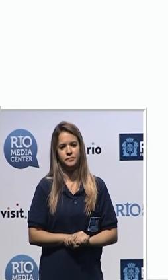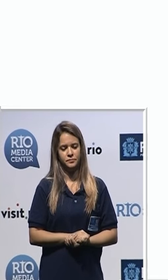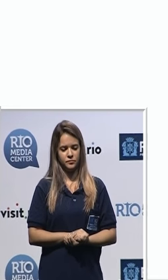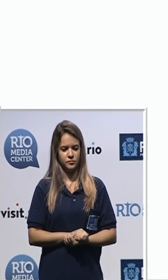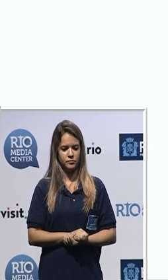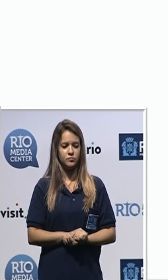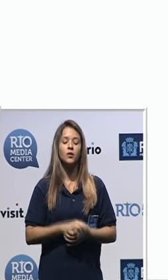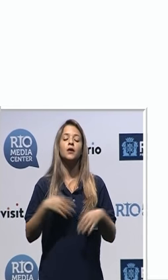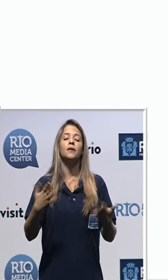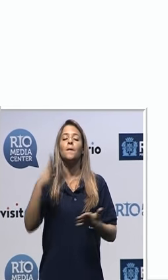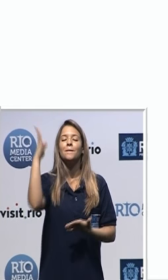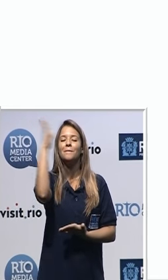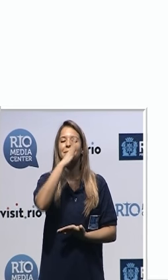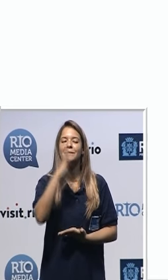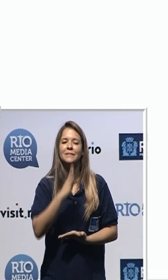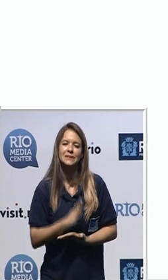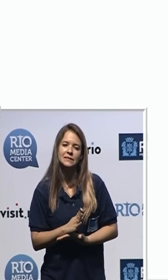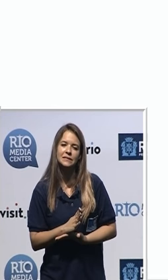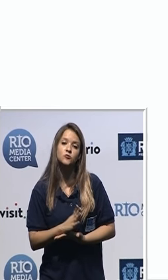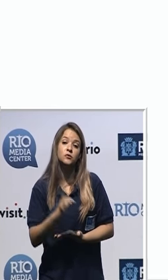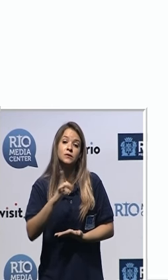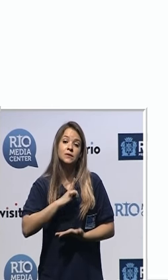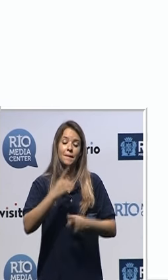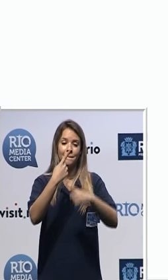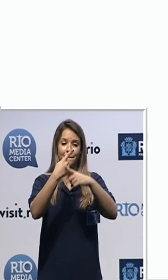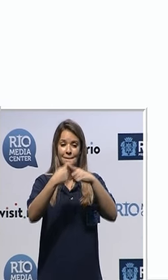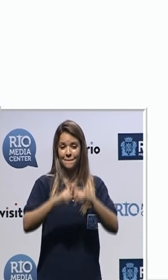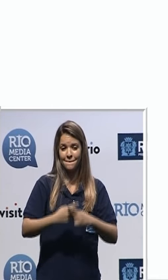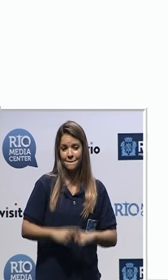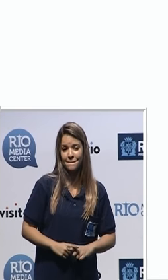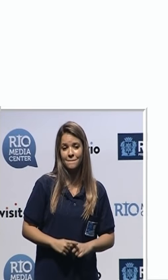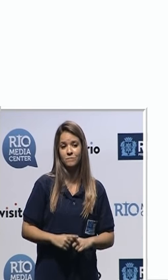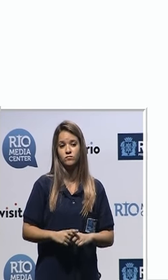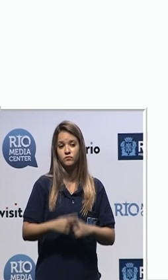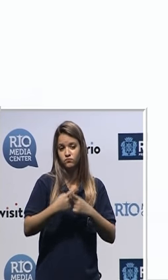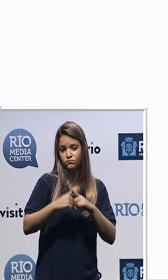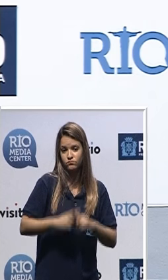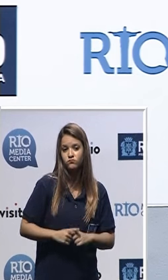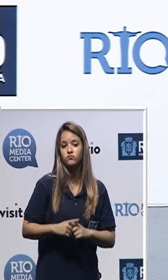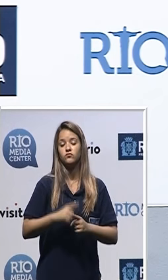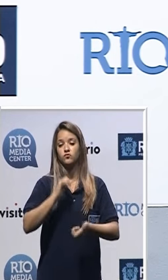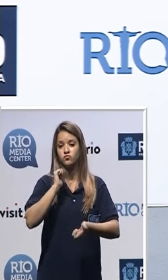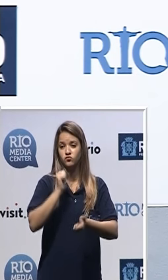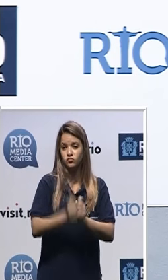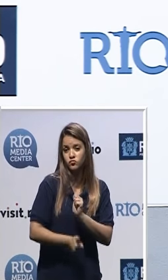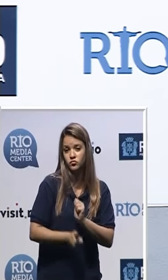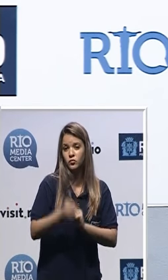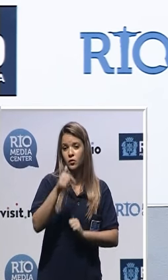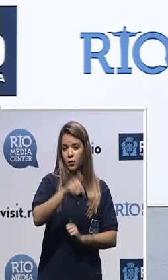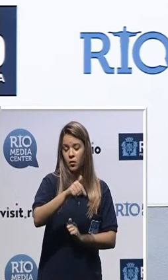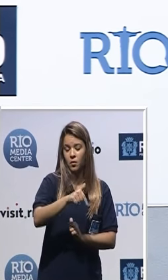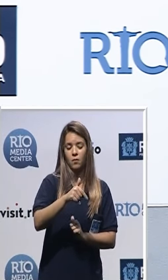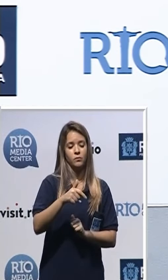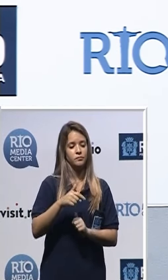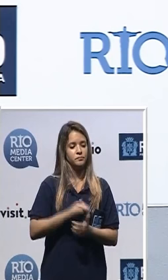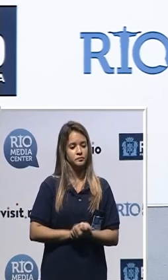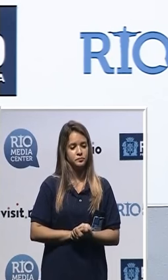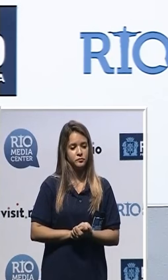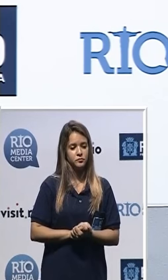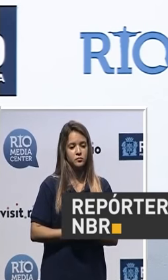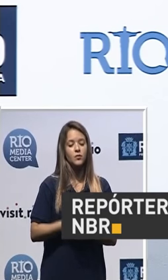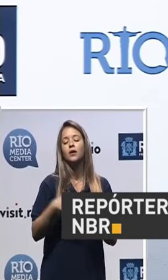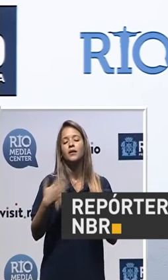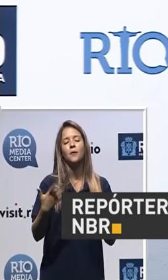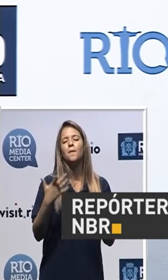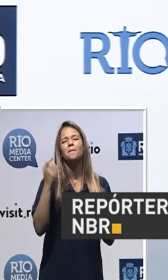Então, o Brasil ainda tem hoje ainda uma prova do atletismo na classe T54, onde ainda há a possibilidade de conquista de